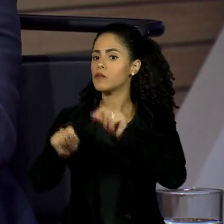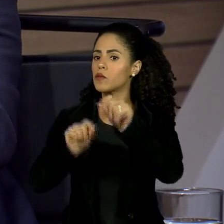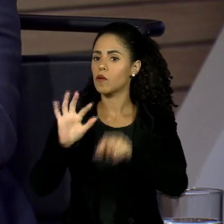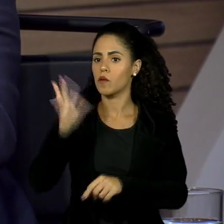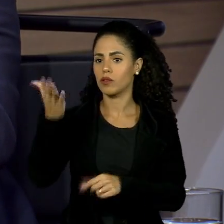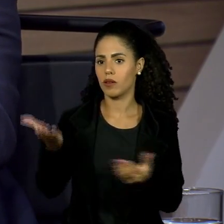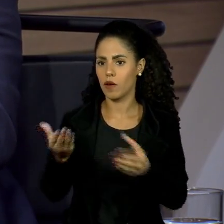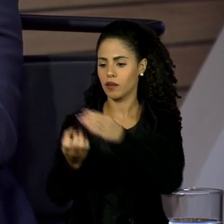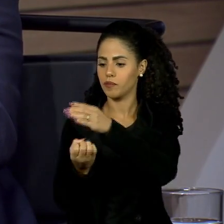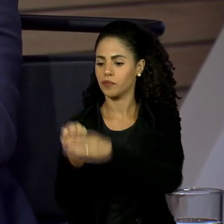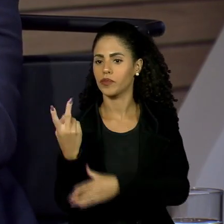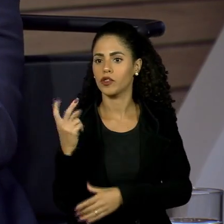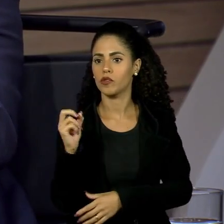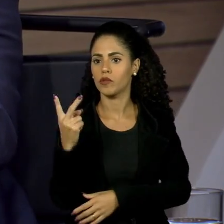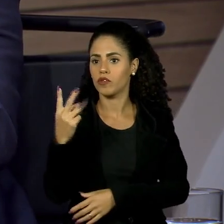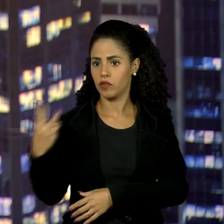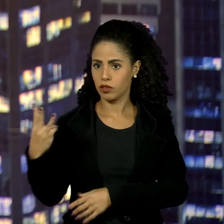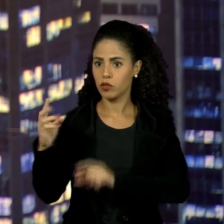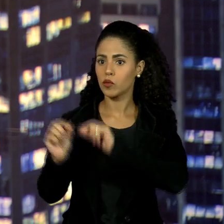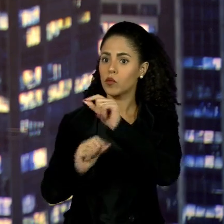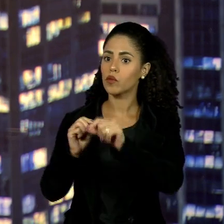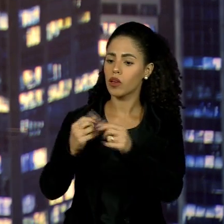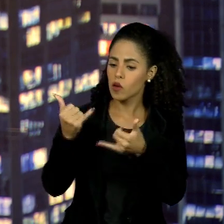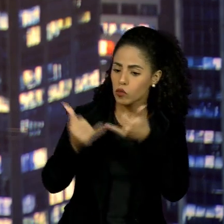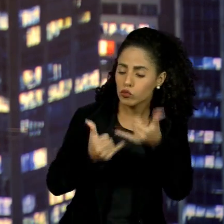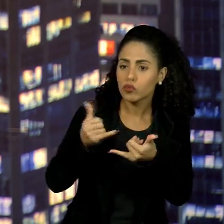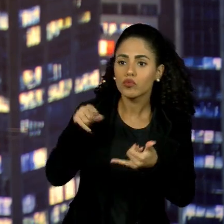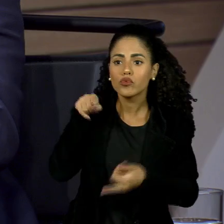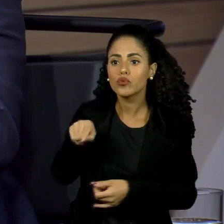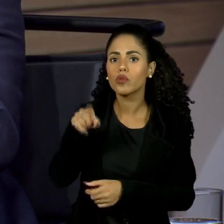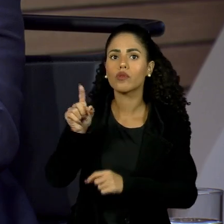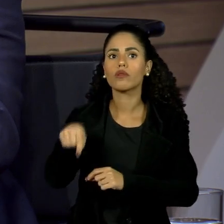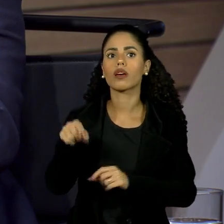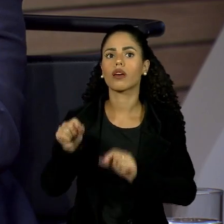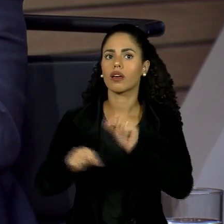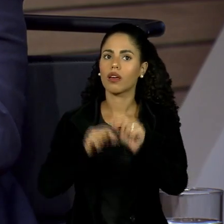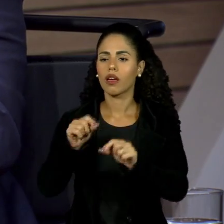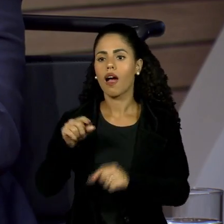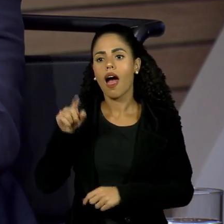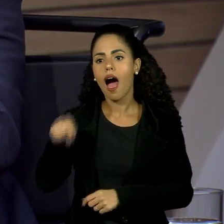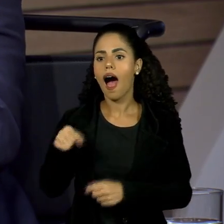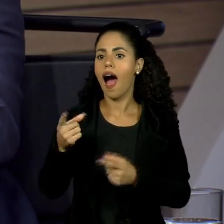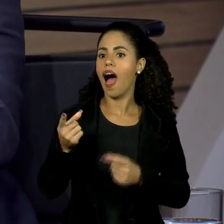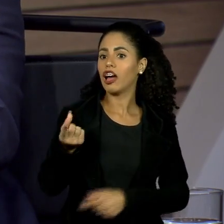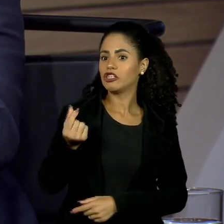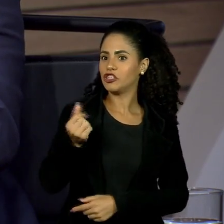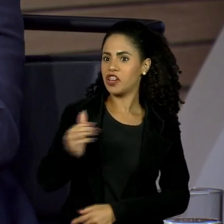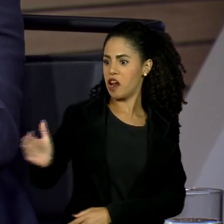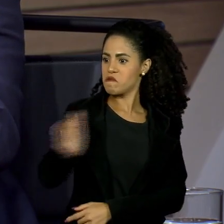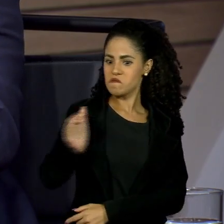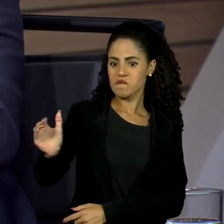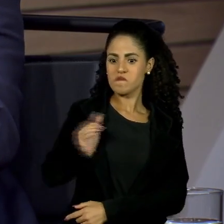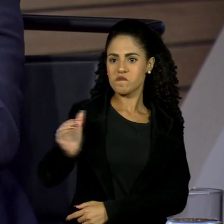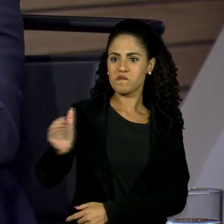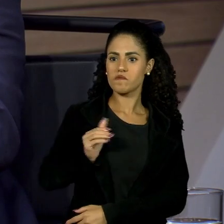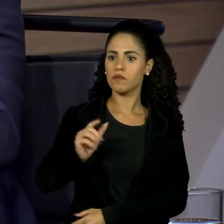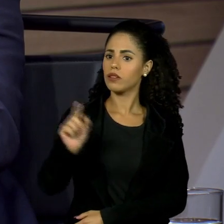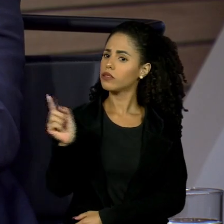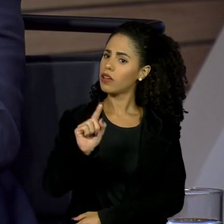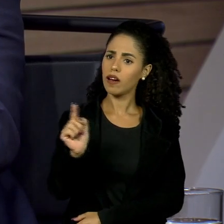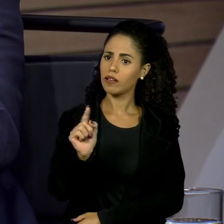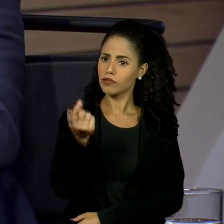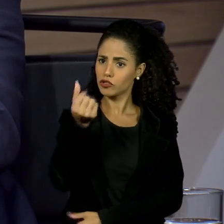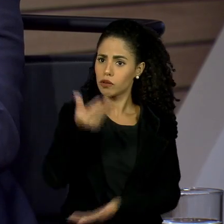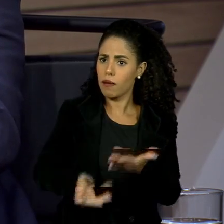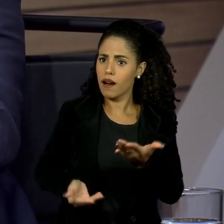criados agora em 2023 de jogo responsável. Jogo não é meio de enriquecer. E cada vez mais a gente assistiu ao longo do